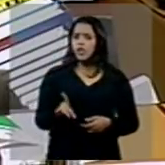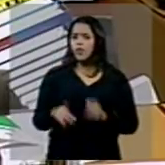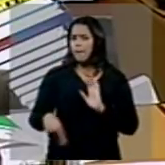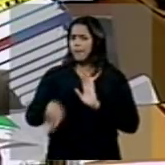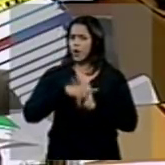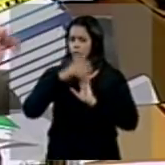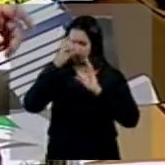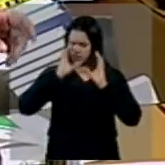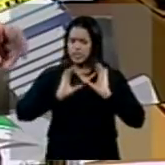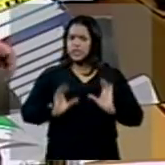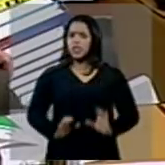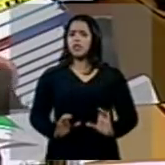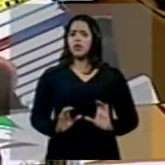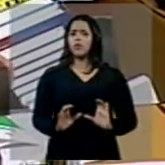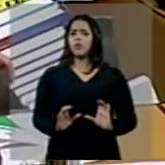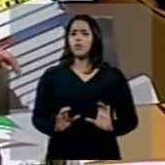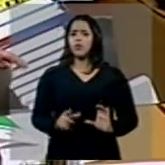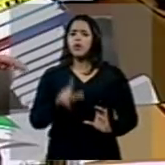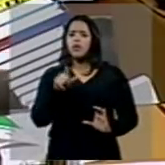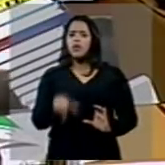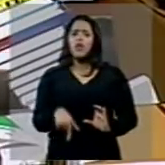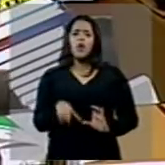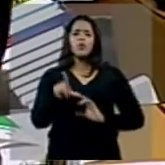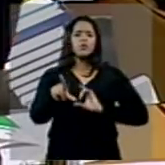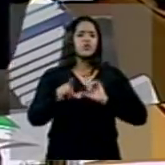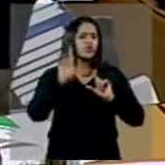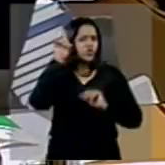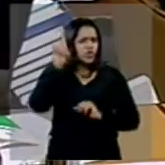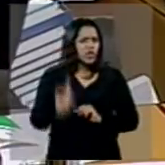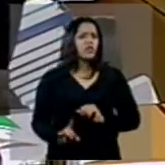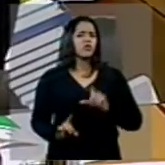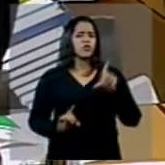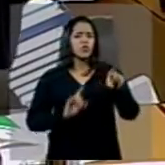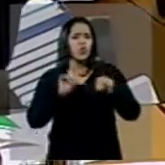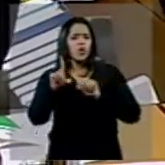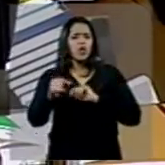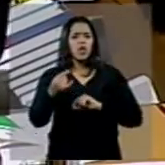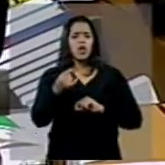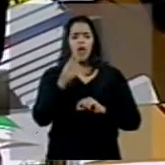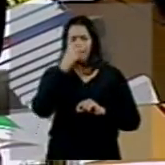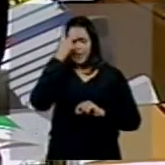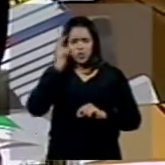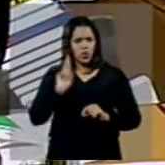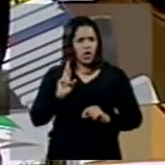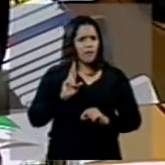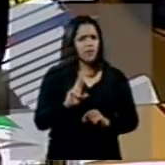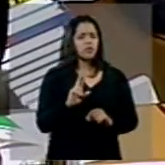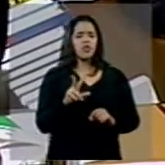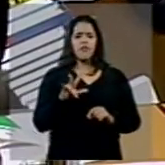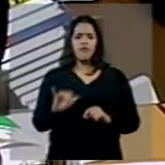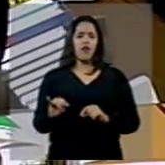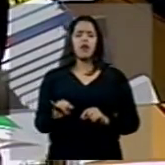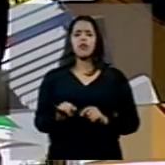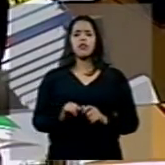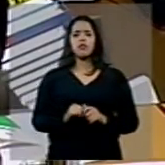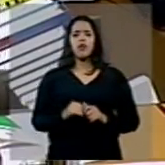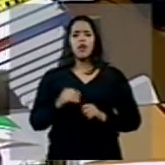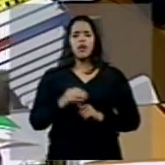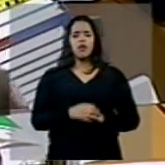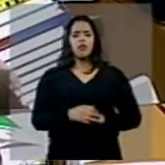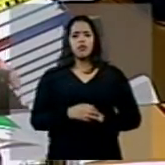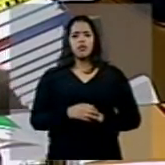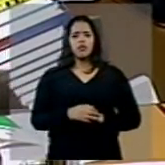à cidadania, que é o direito de escolher os representantes que praticarão atos,